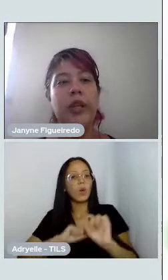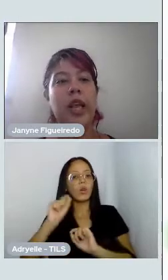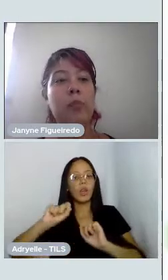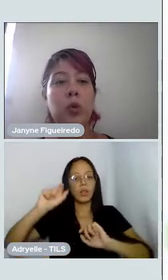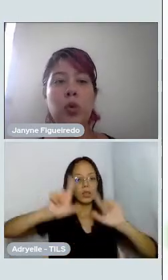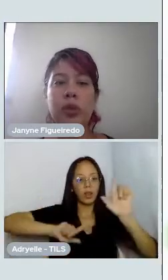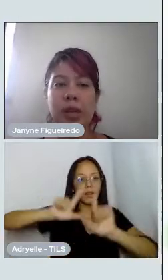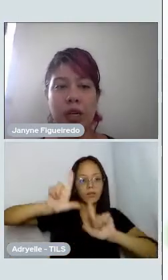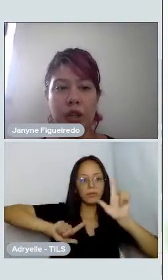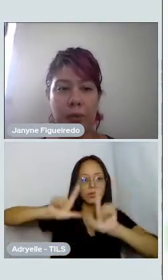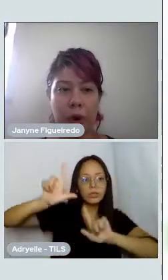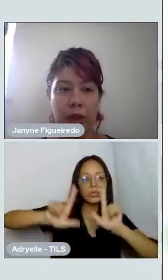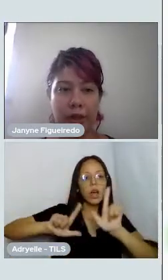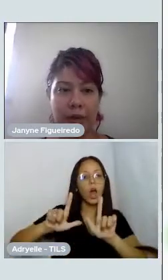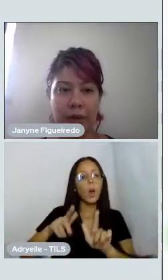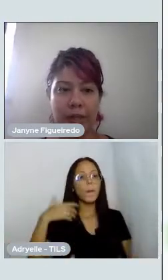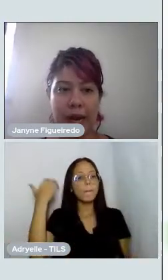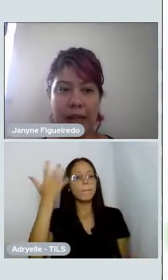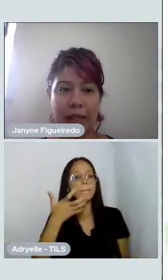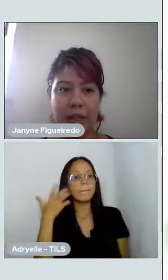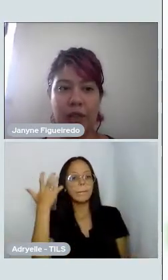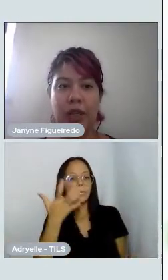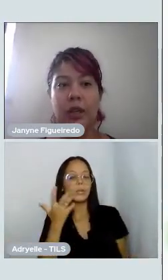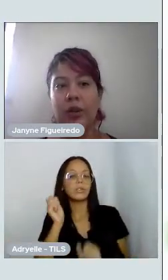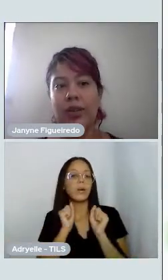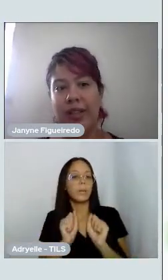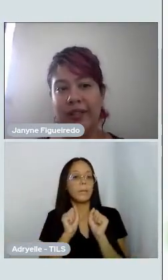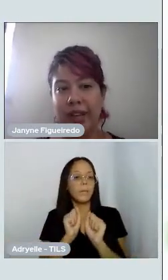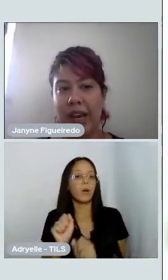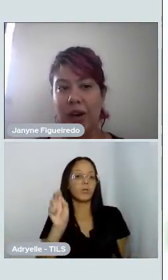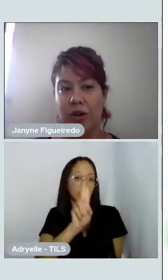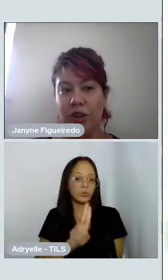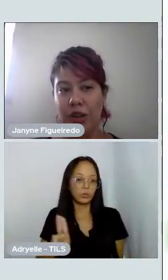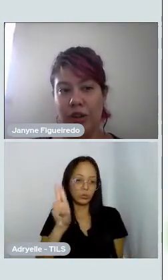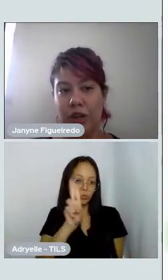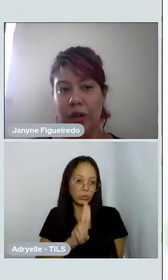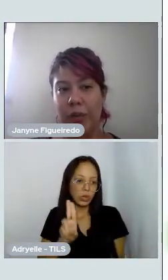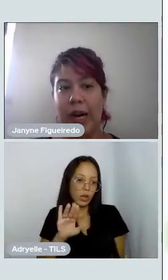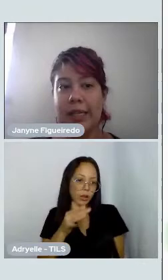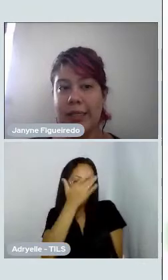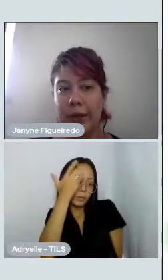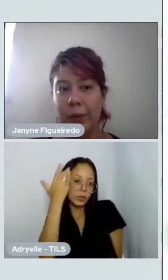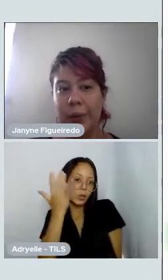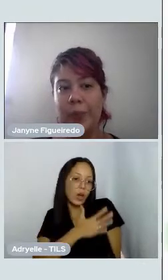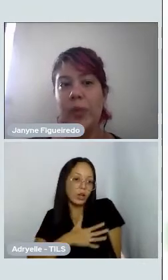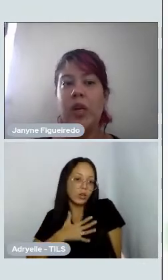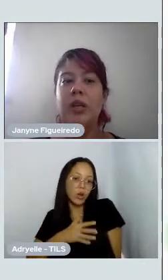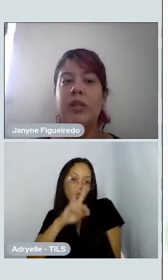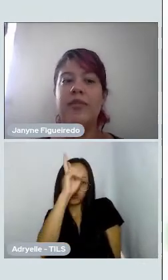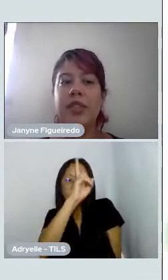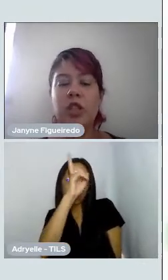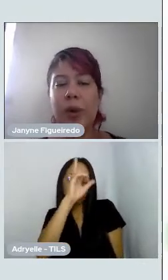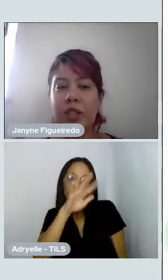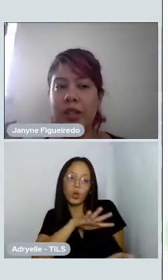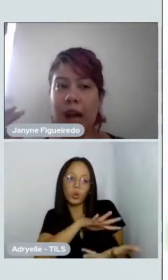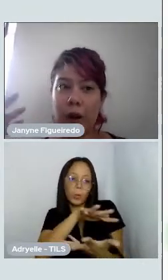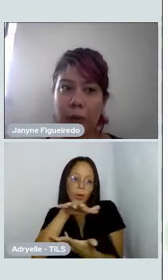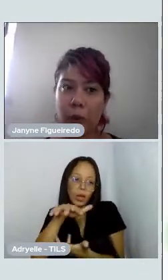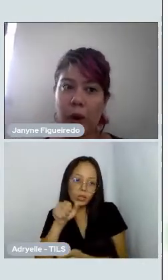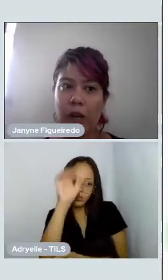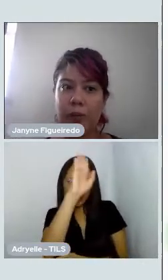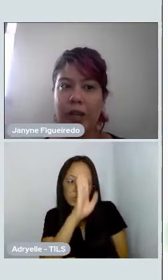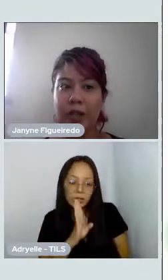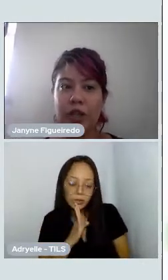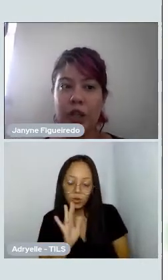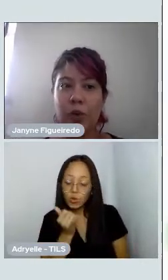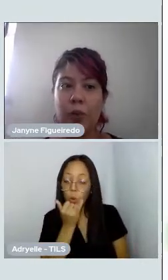televisão, tem músicas que podem ser usadas, inclusive quem gosta de história do Brasil. Se vocês pesquisarem